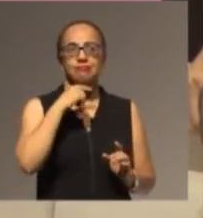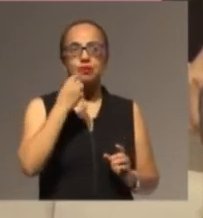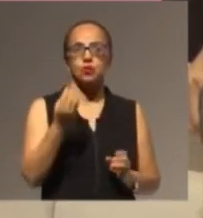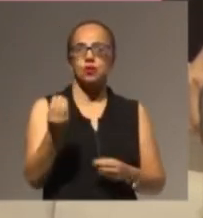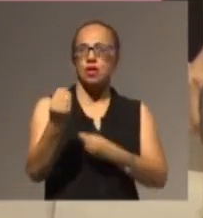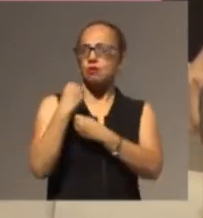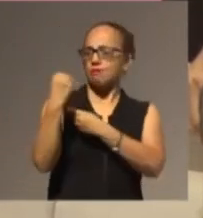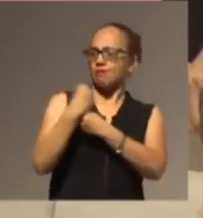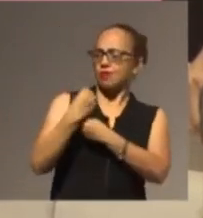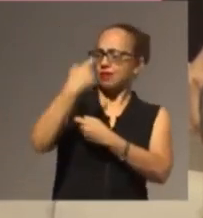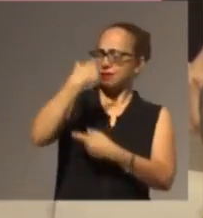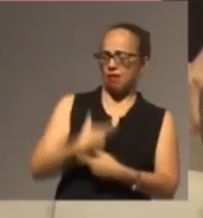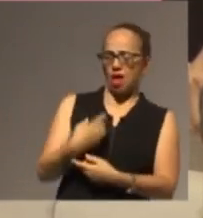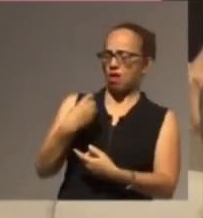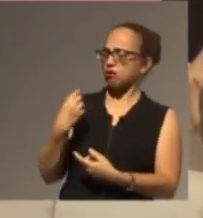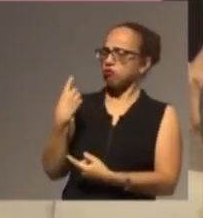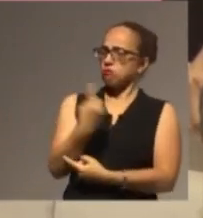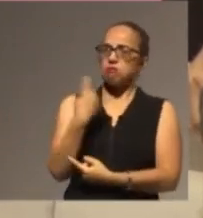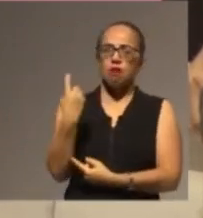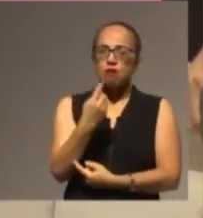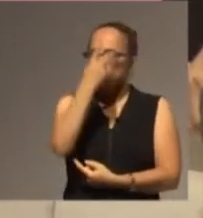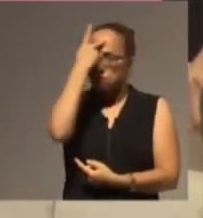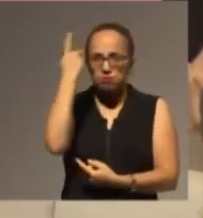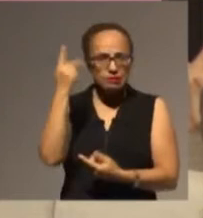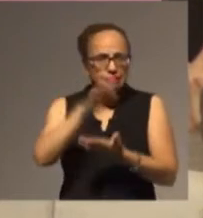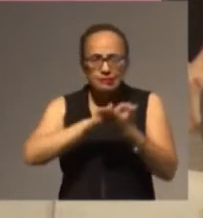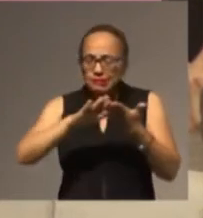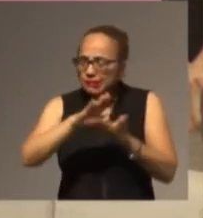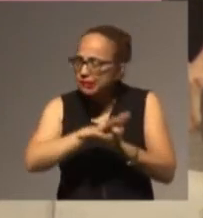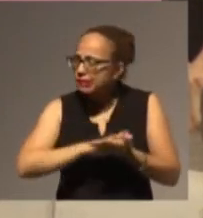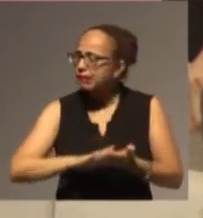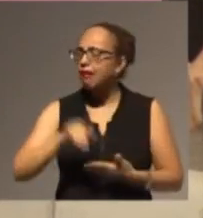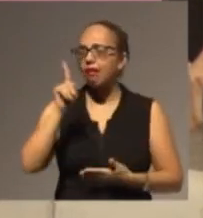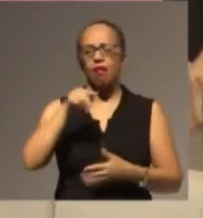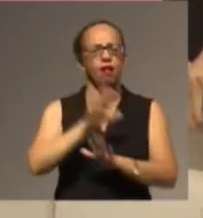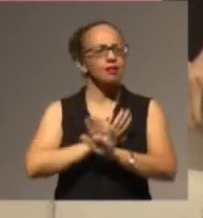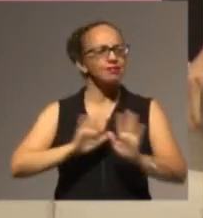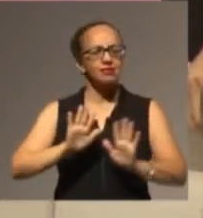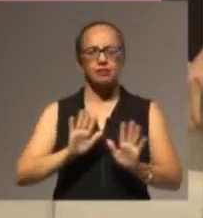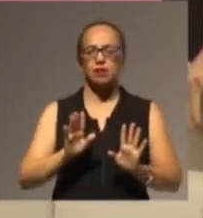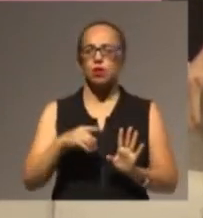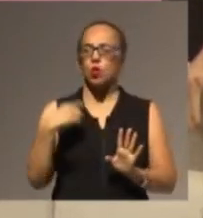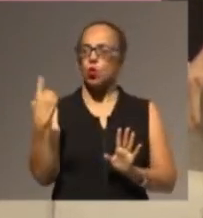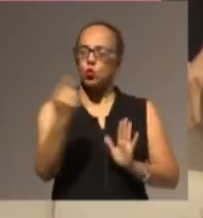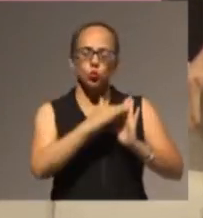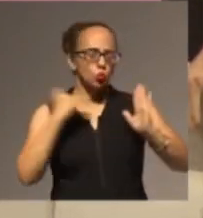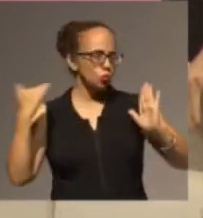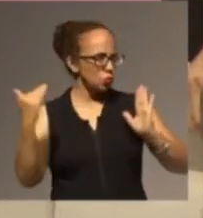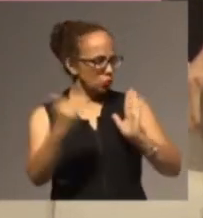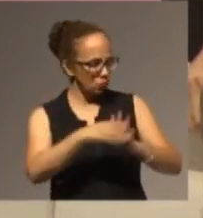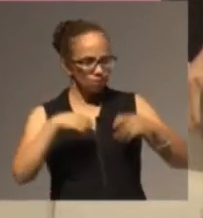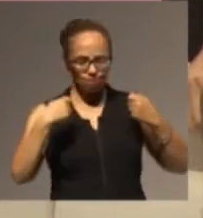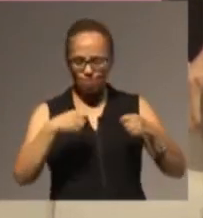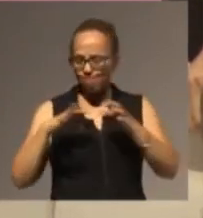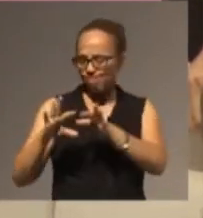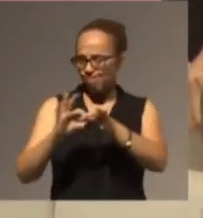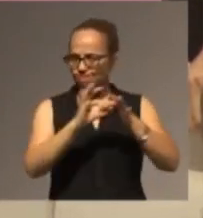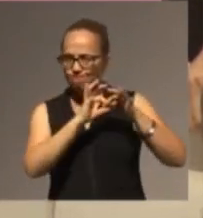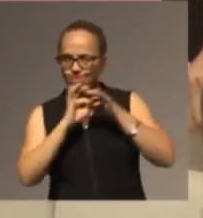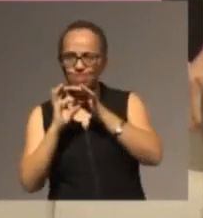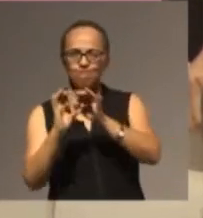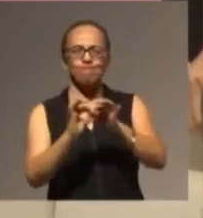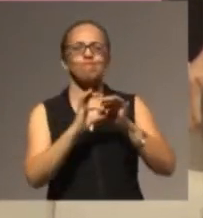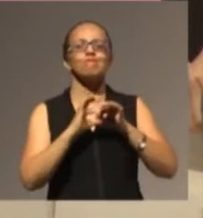autossuficientes e que ninguém é, e que todos precisamos uns dos outros para